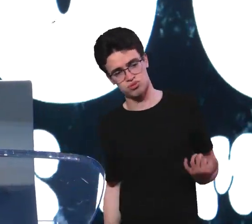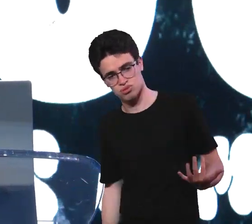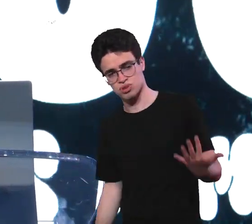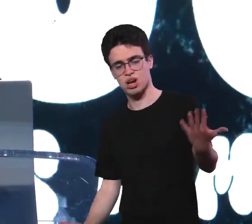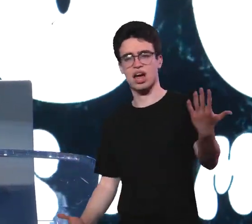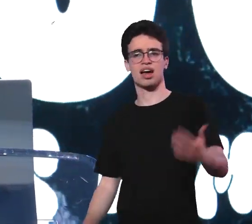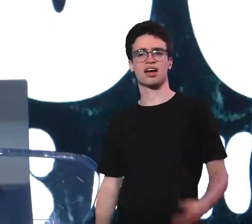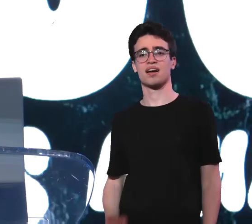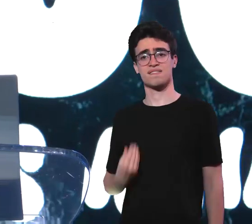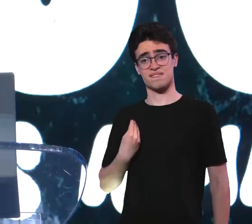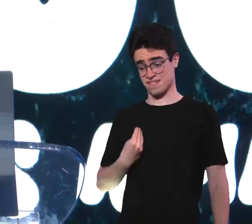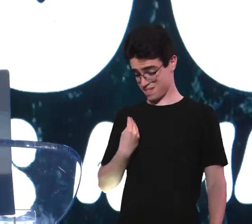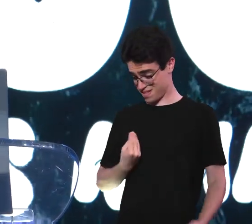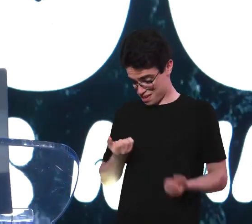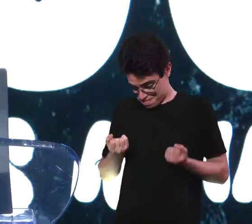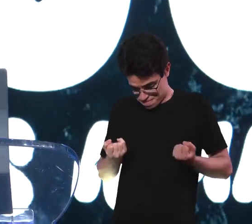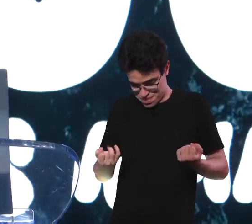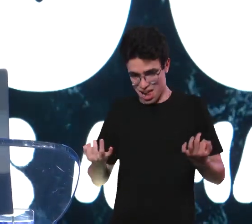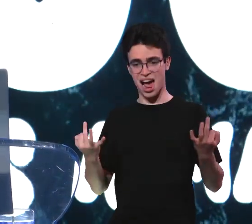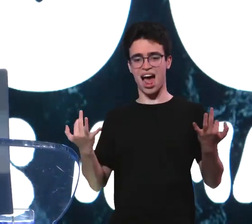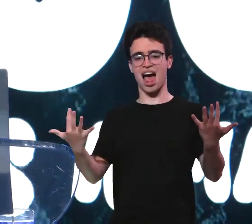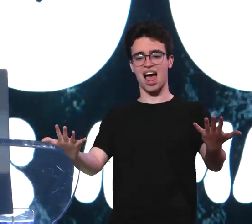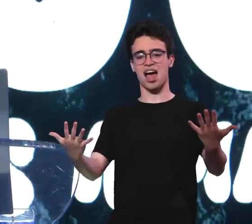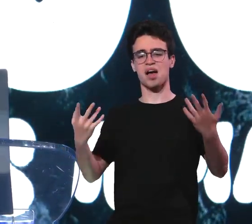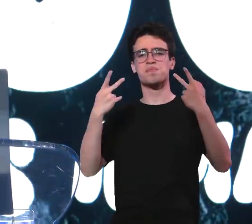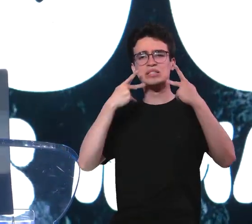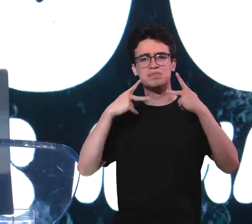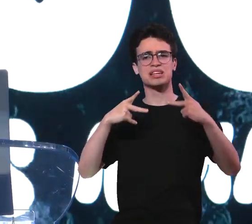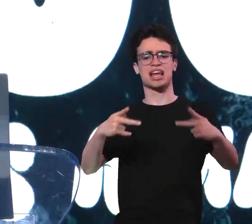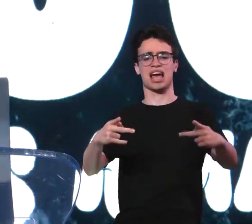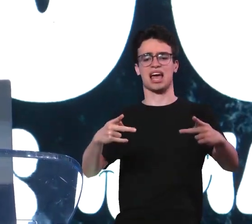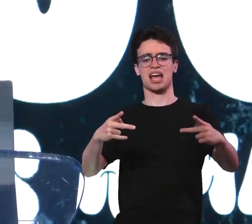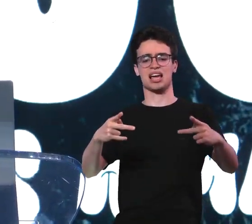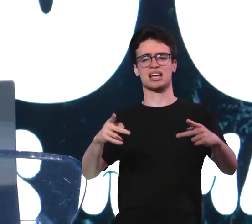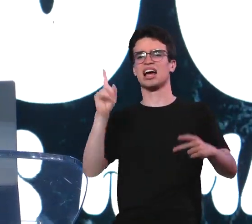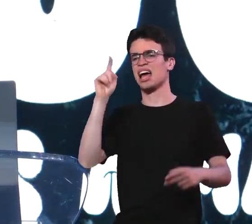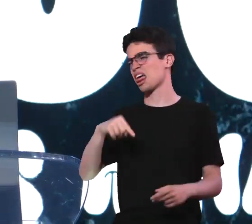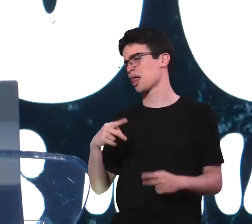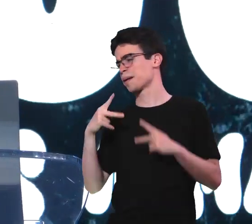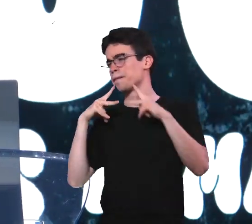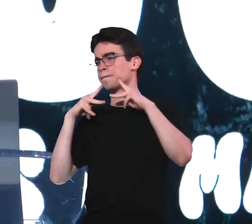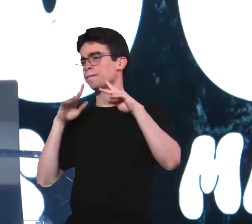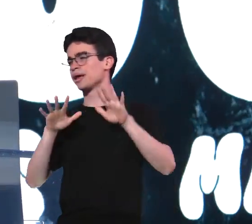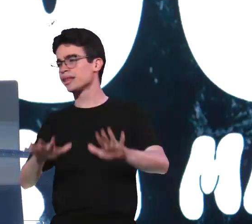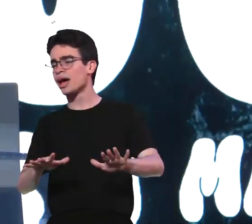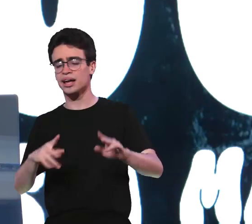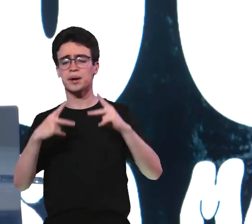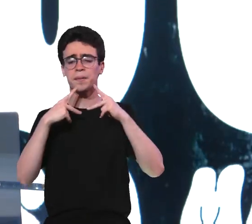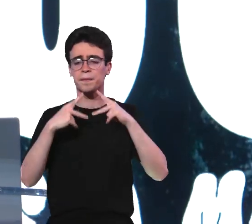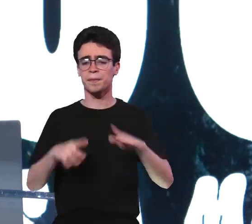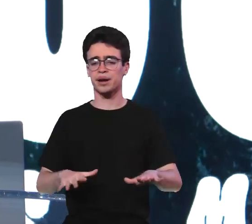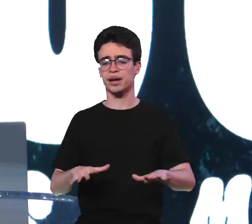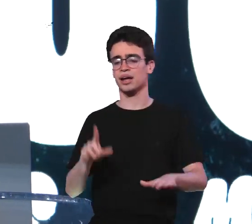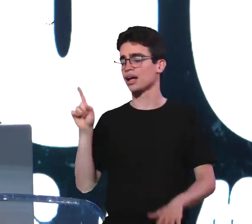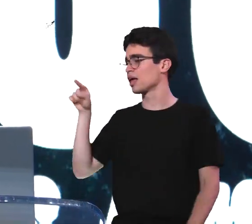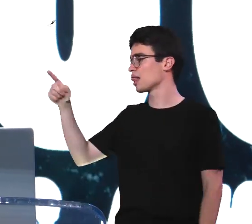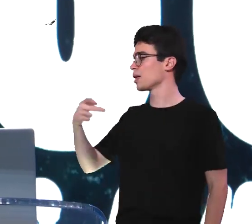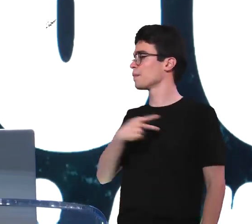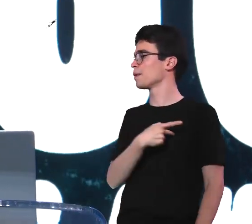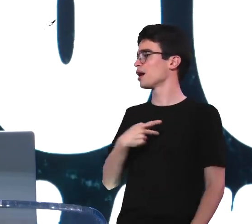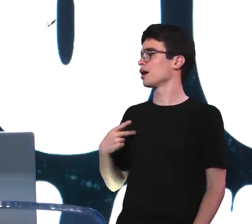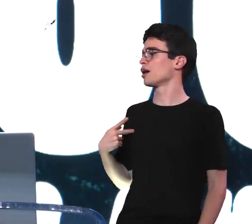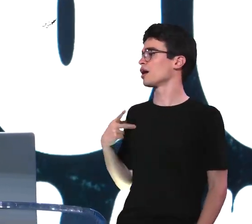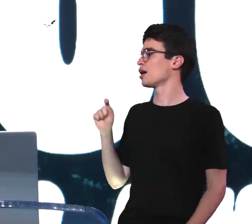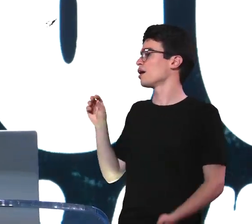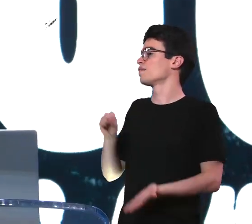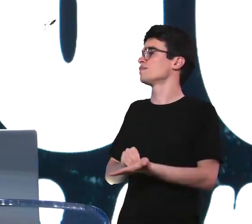Vem vida, vem fruto, vem prosperidade. Eu não estou falando de prosperidade, de teologia da prosperidade. Prosperidade do pastor que não nos deixa